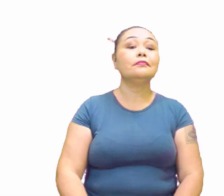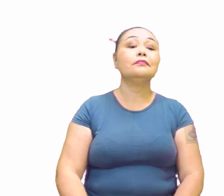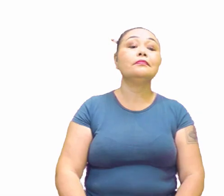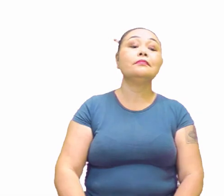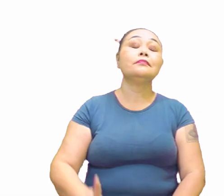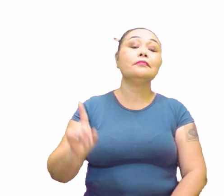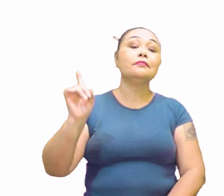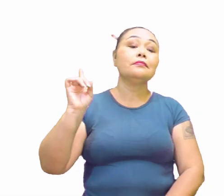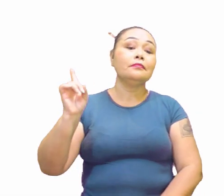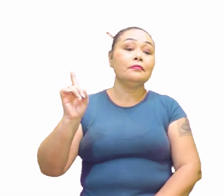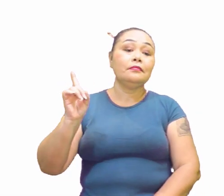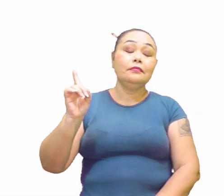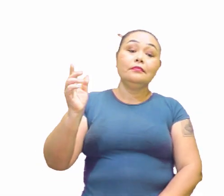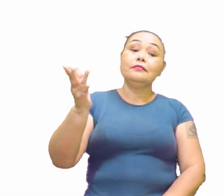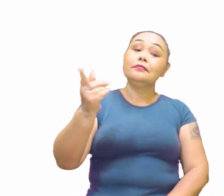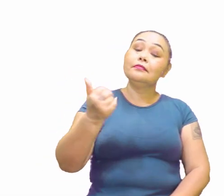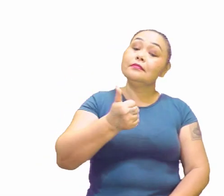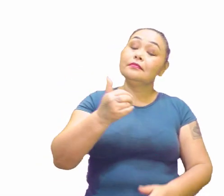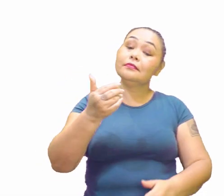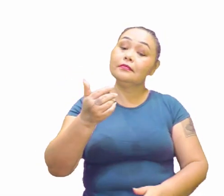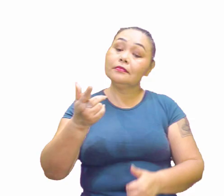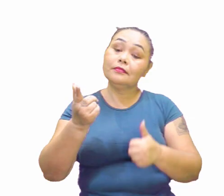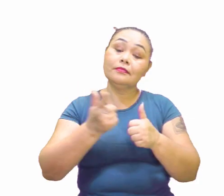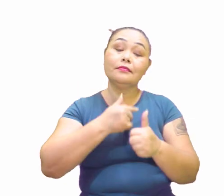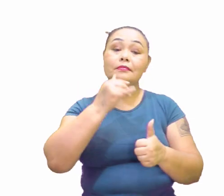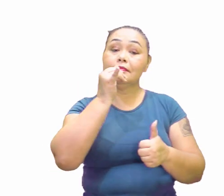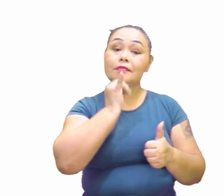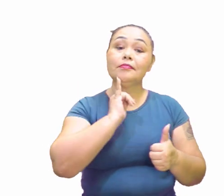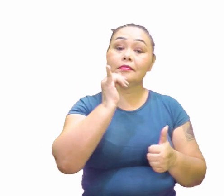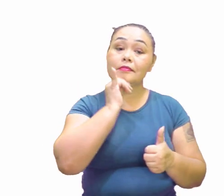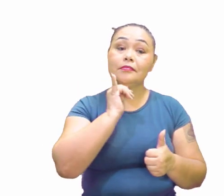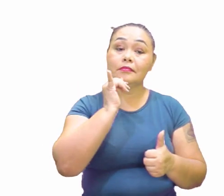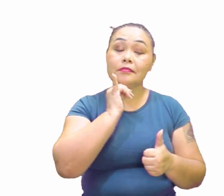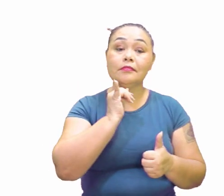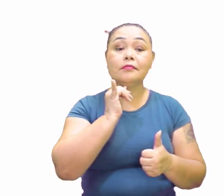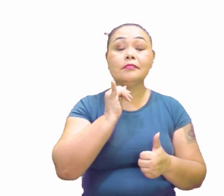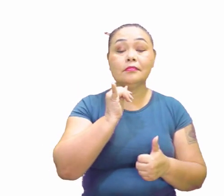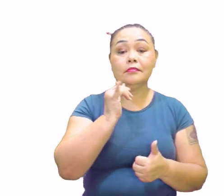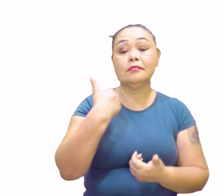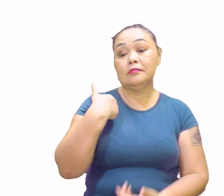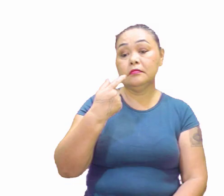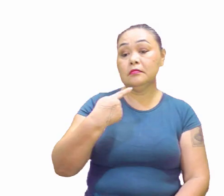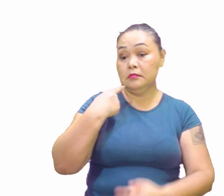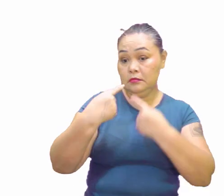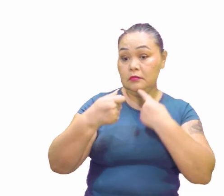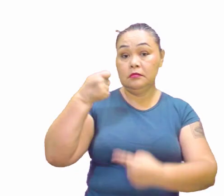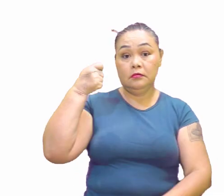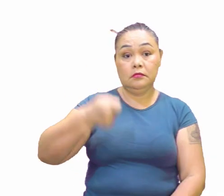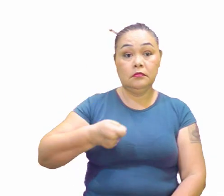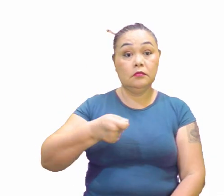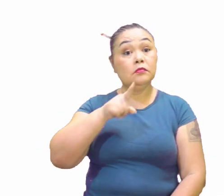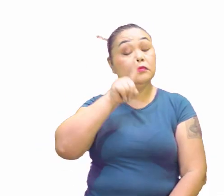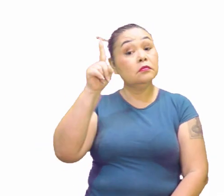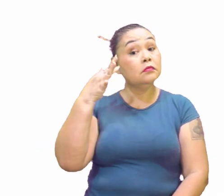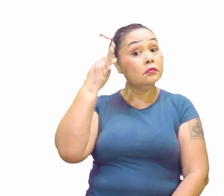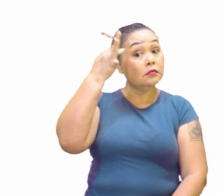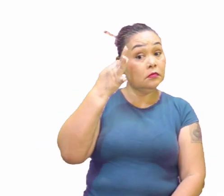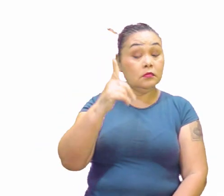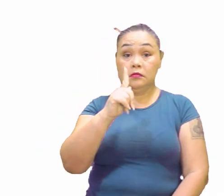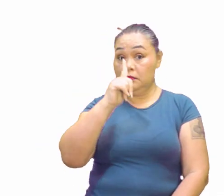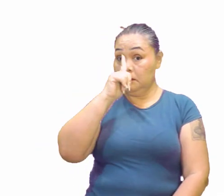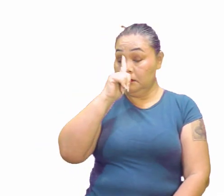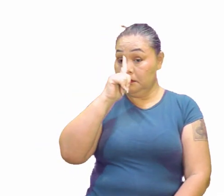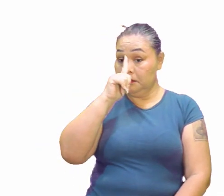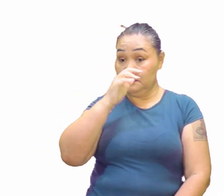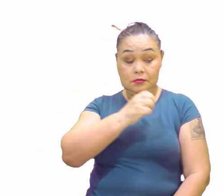Que nós temos, né? O primeiro exemplo com argumento de autoridade, né? Segundo o filósofo